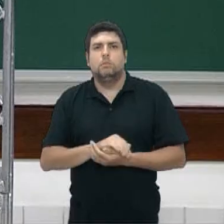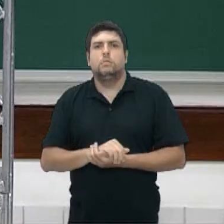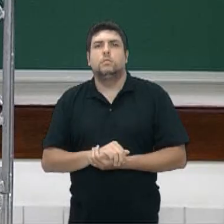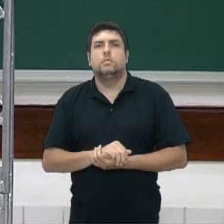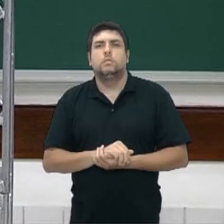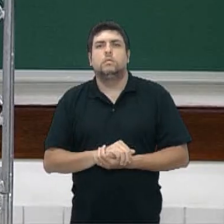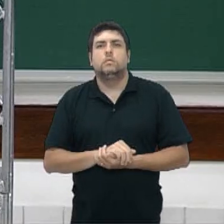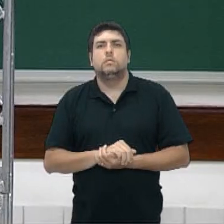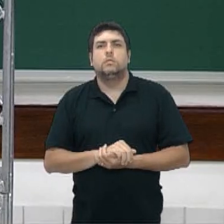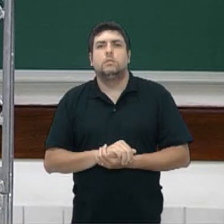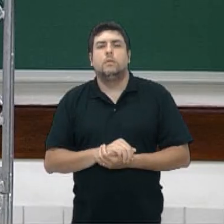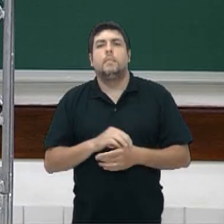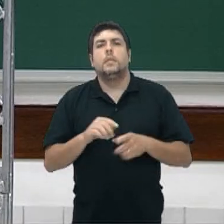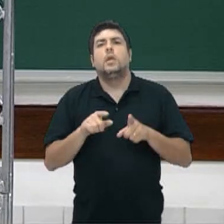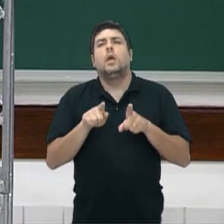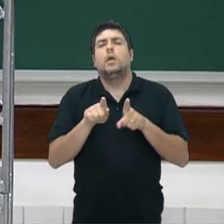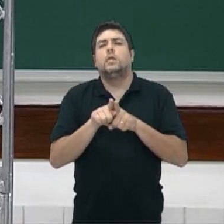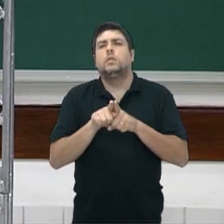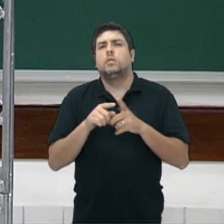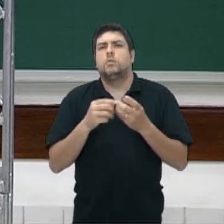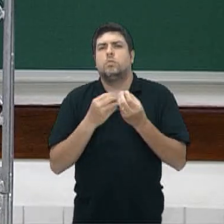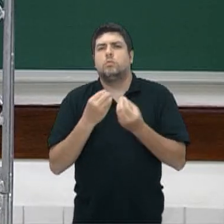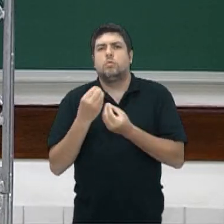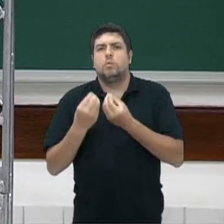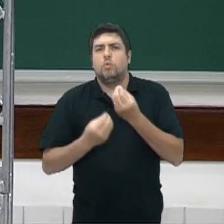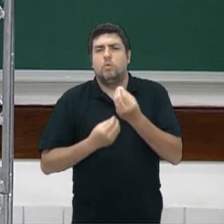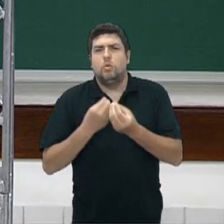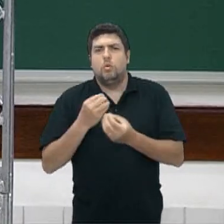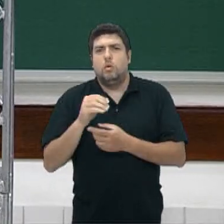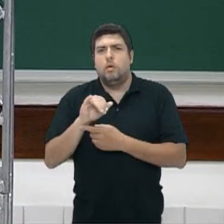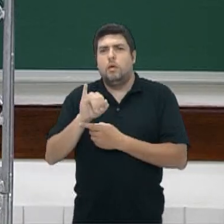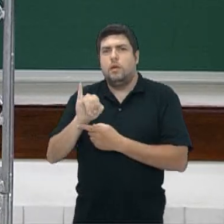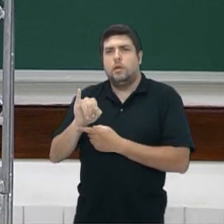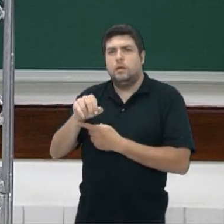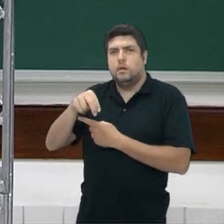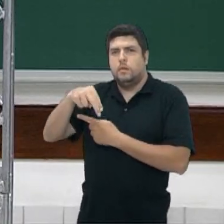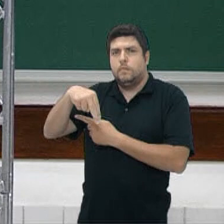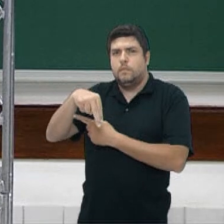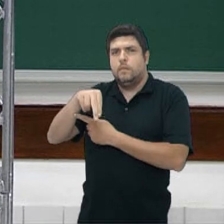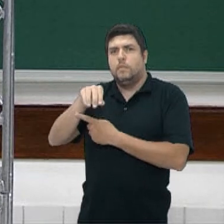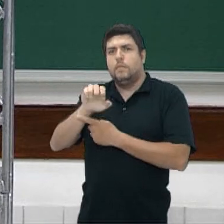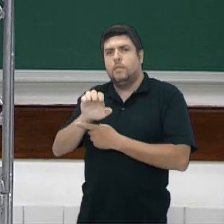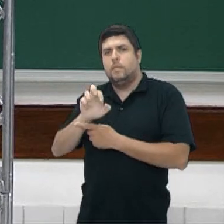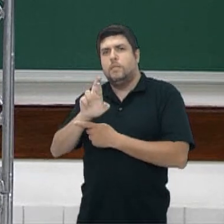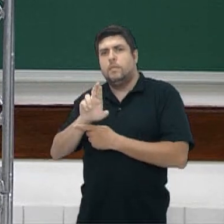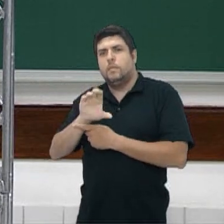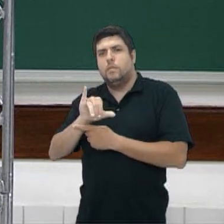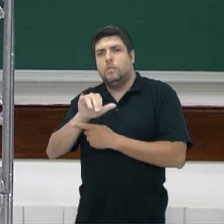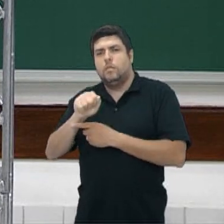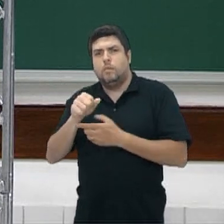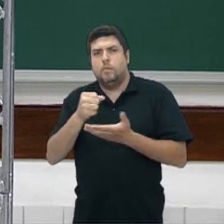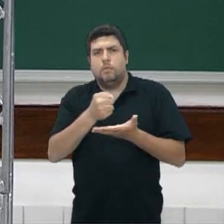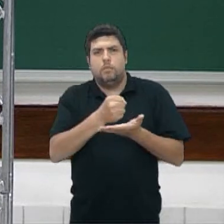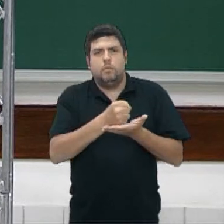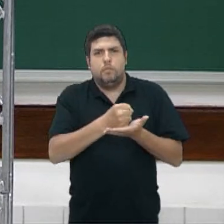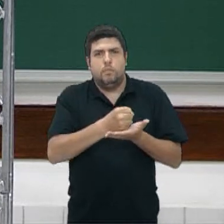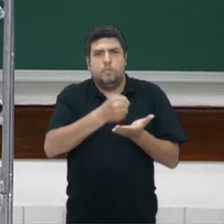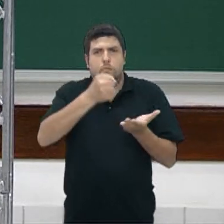mais prática que nós temos aqui com relação à parte de inércia é nos veículos, né? Quem nunca foi